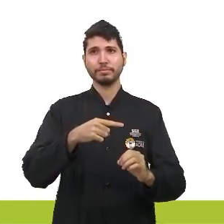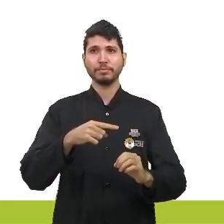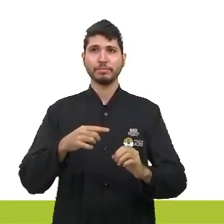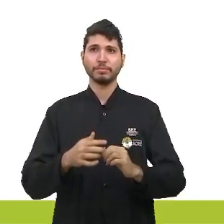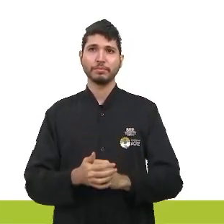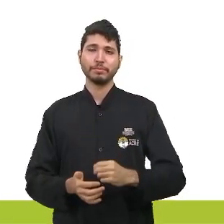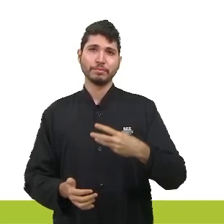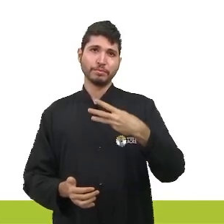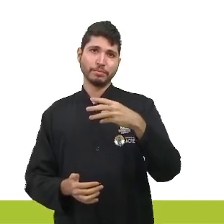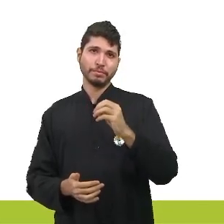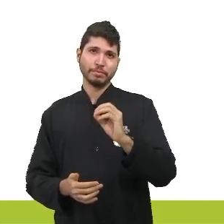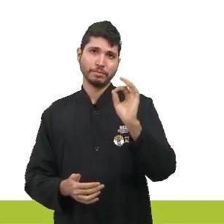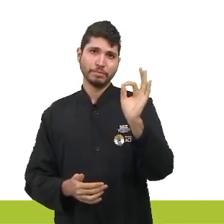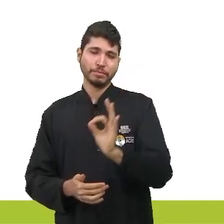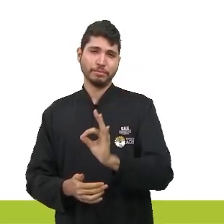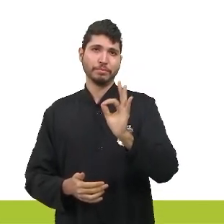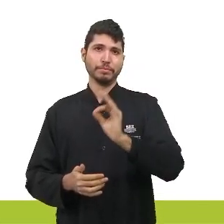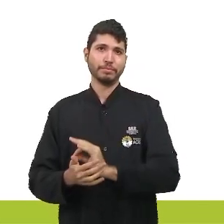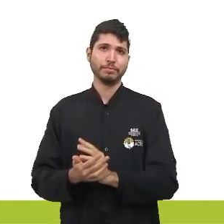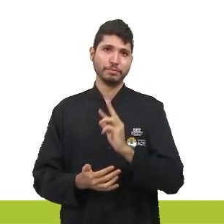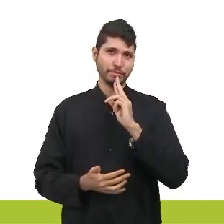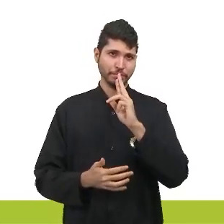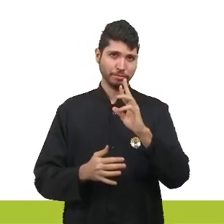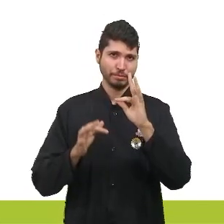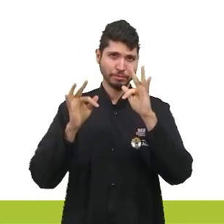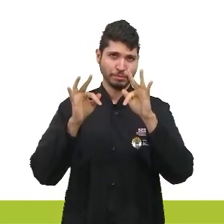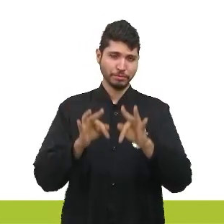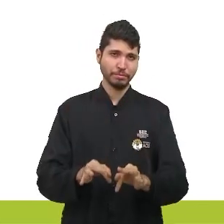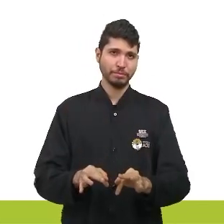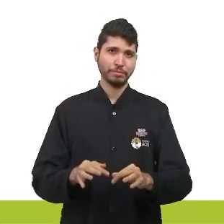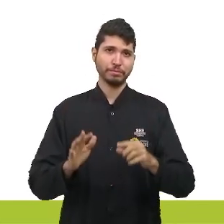Esse é o resultado final dessa questão.